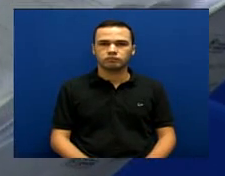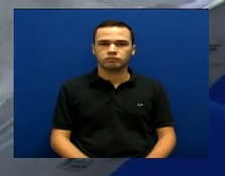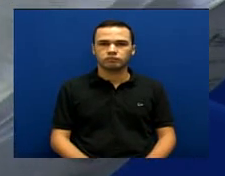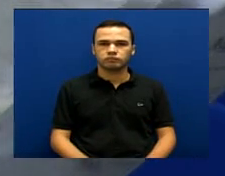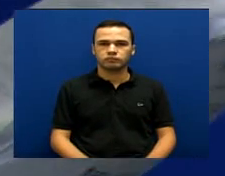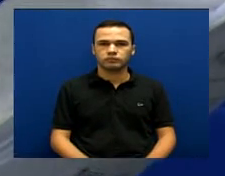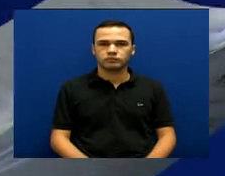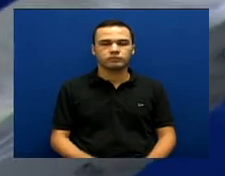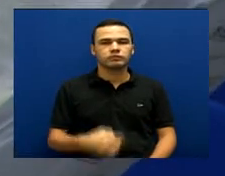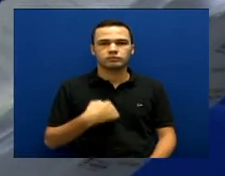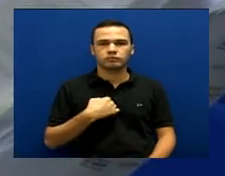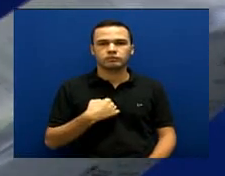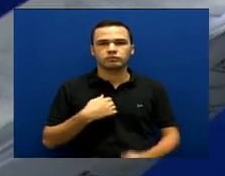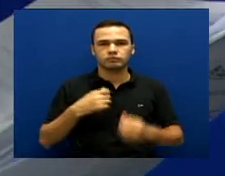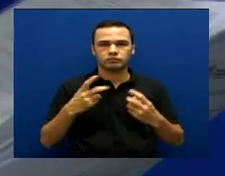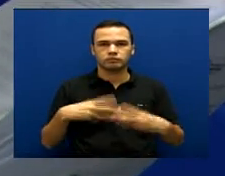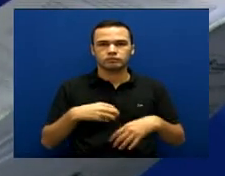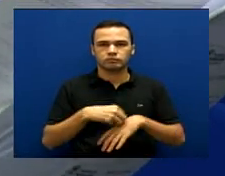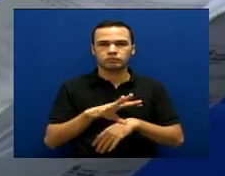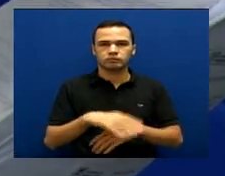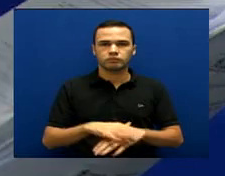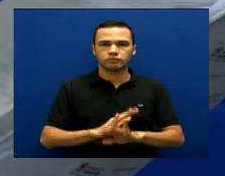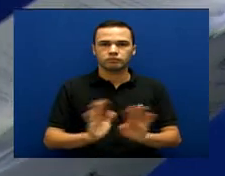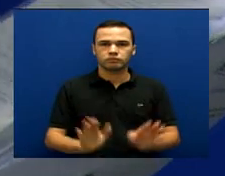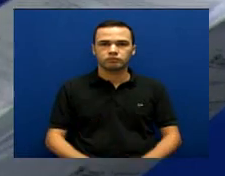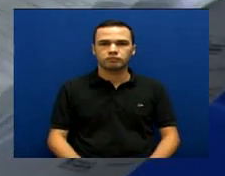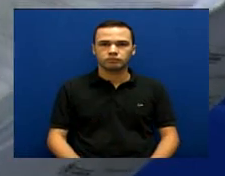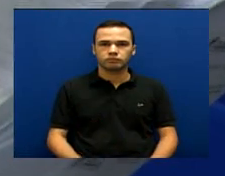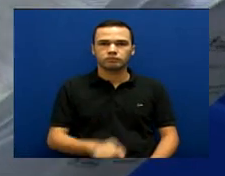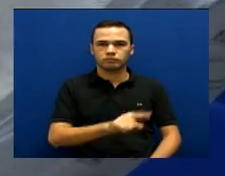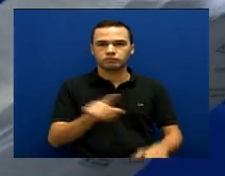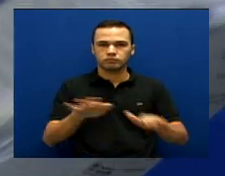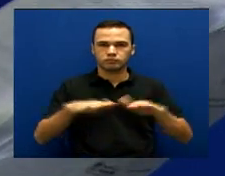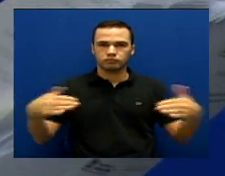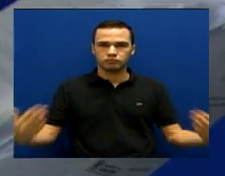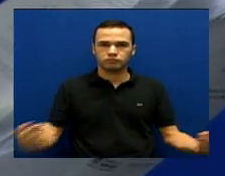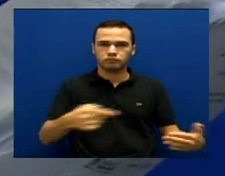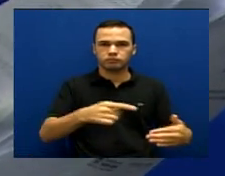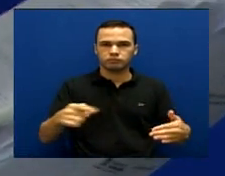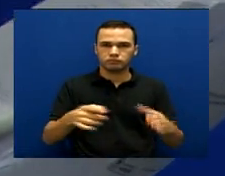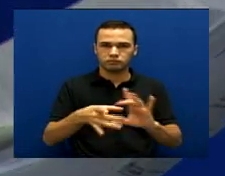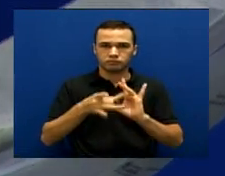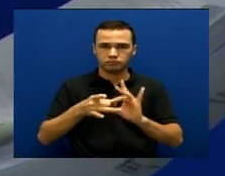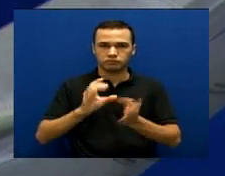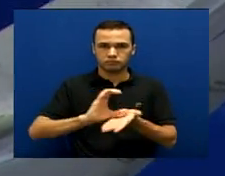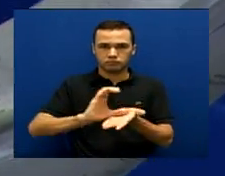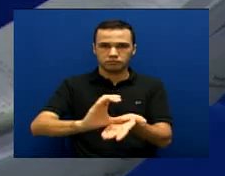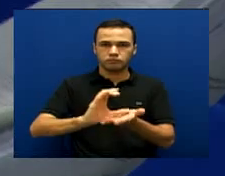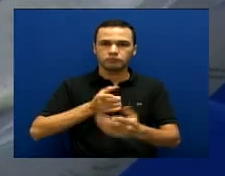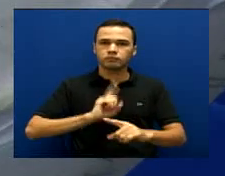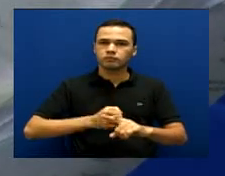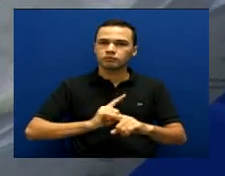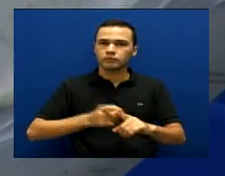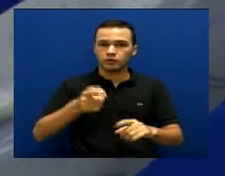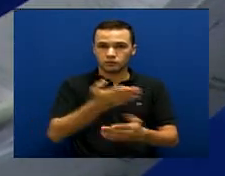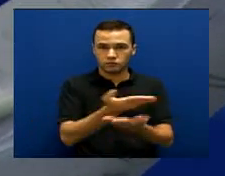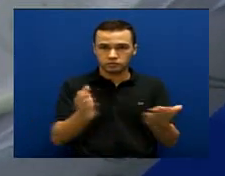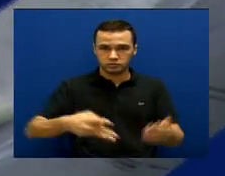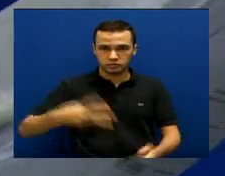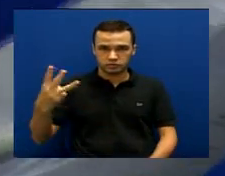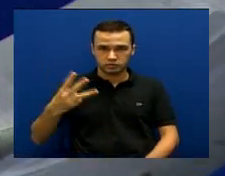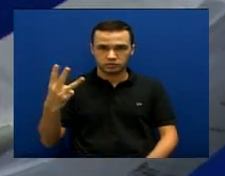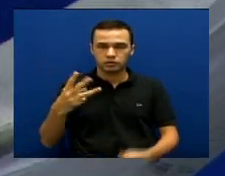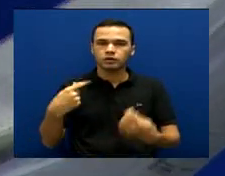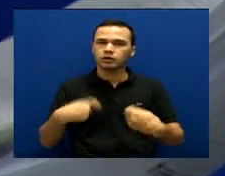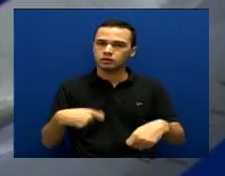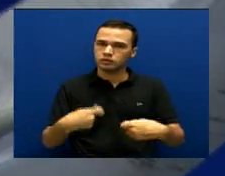essa é a minha sugestão à mesa a comissão porque é todos os três aqui entendo